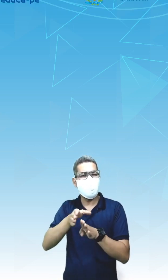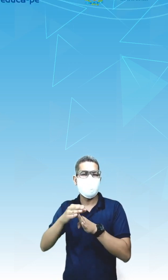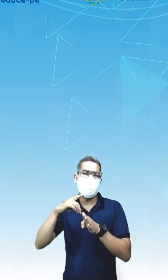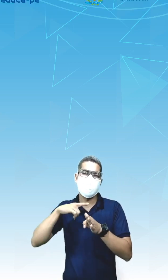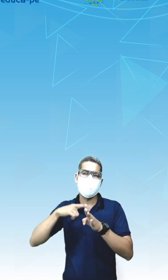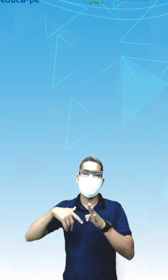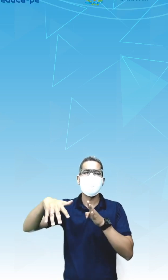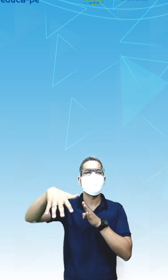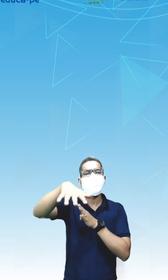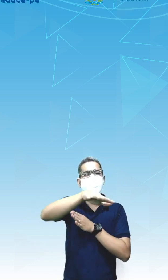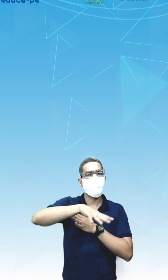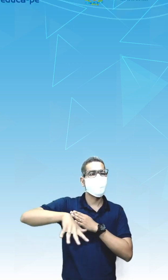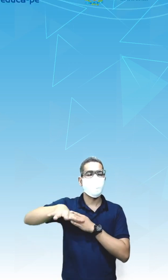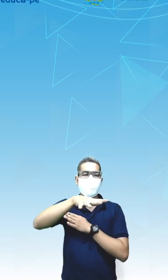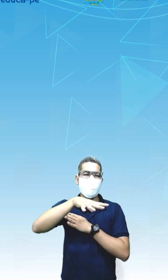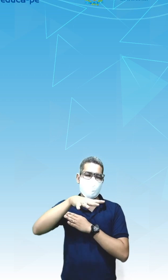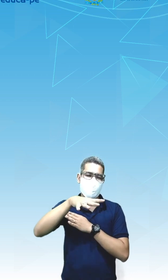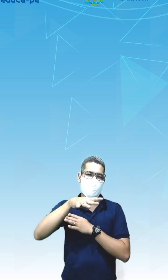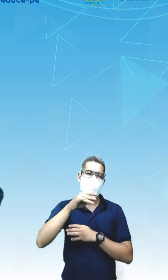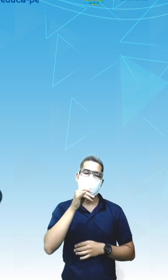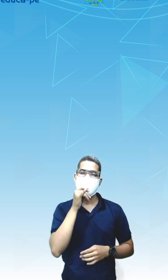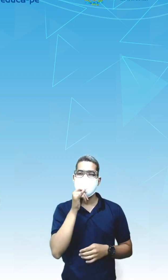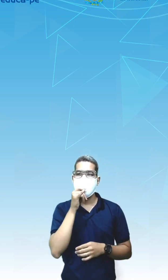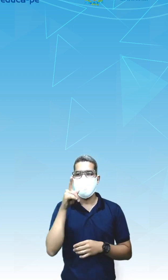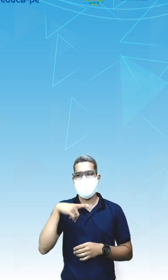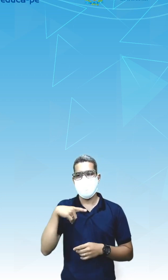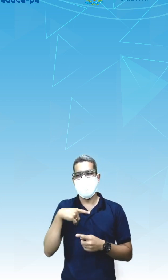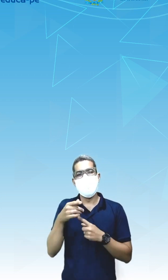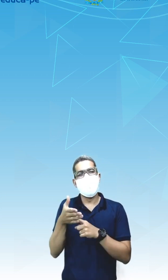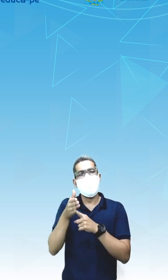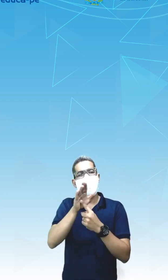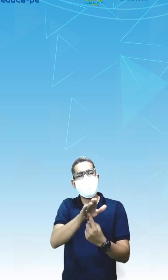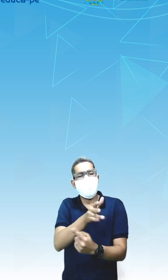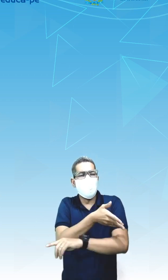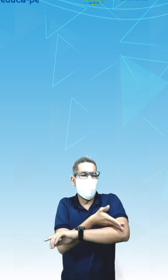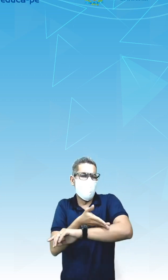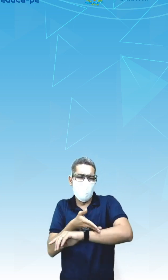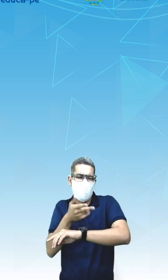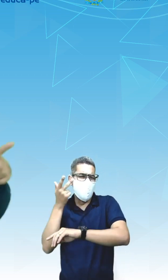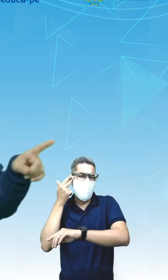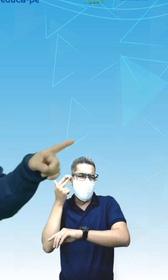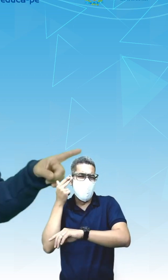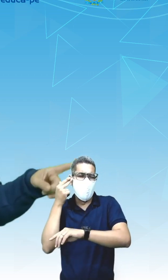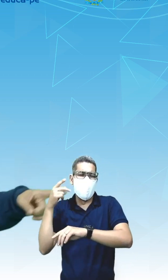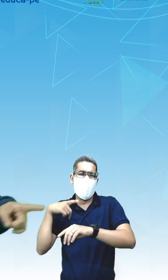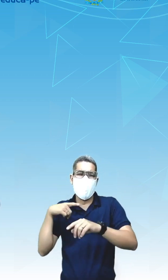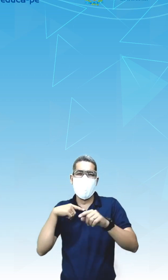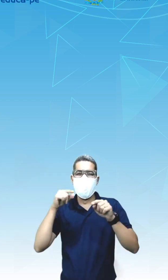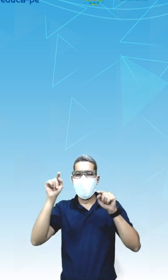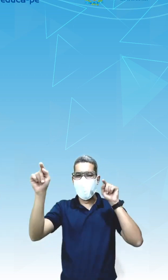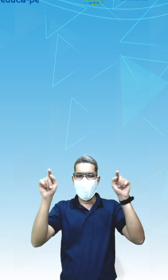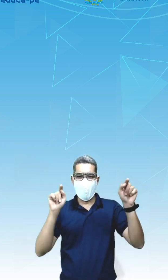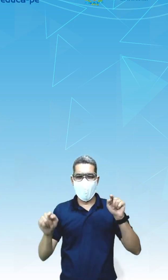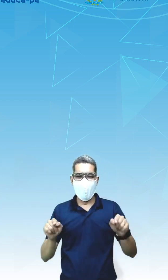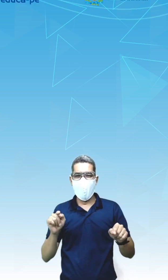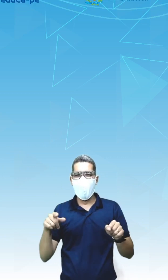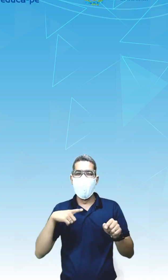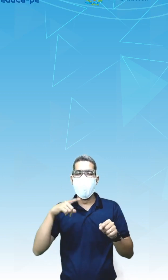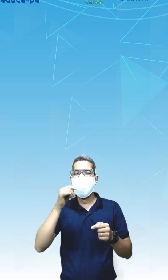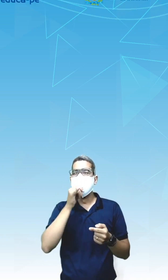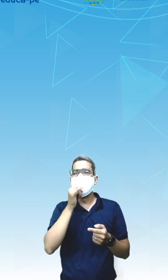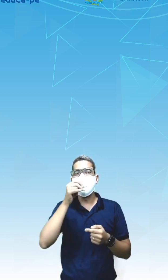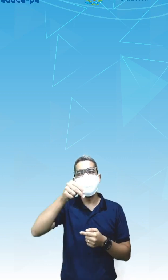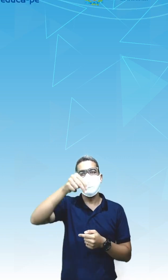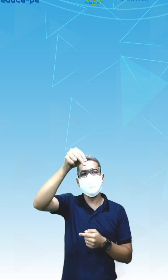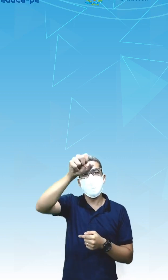Como isso, prof? É assim. É uma representação mais comum de presentes pontos cardeais, que é